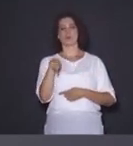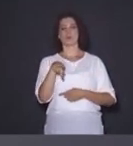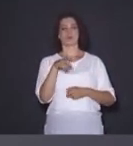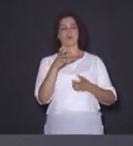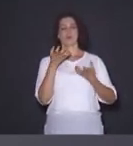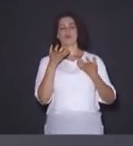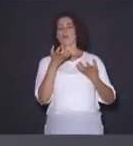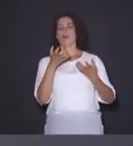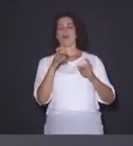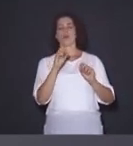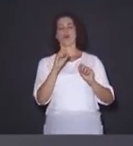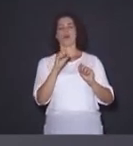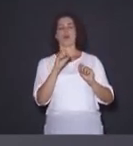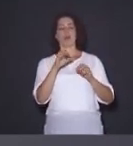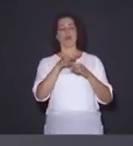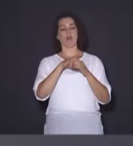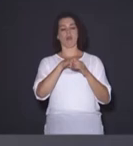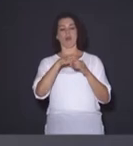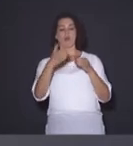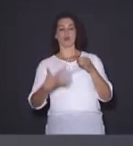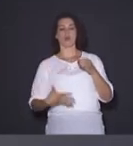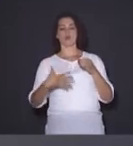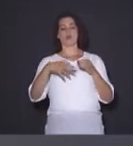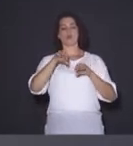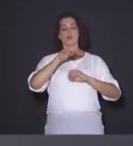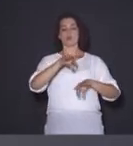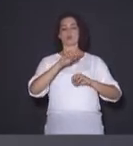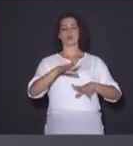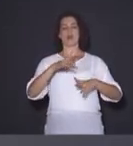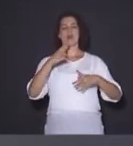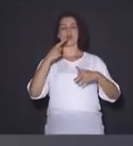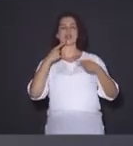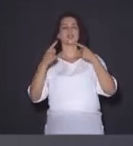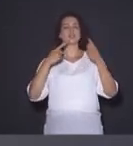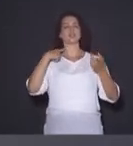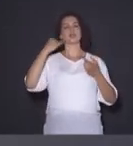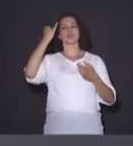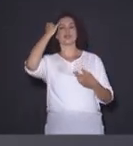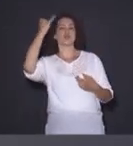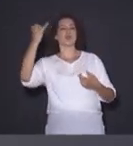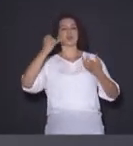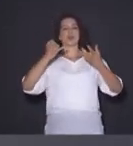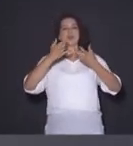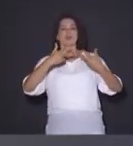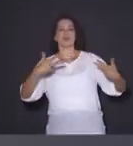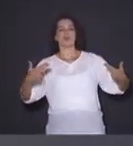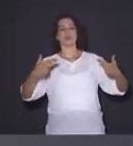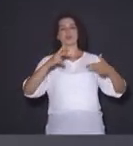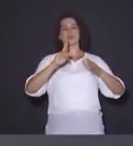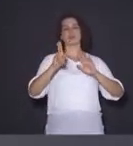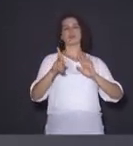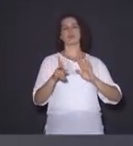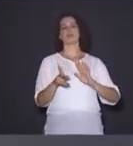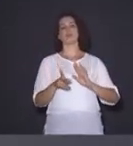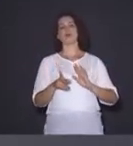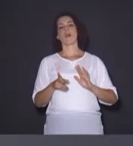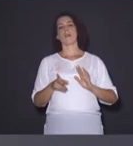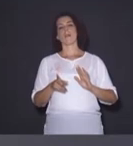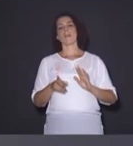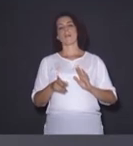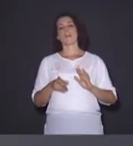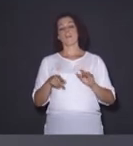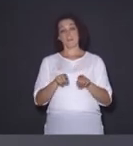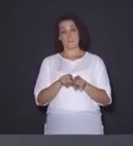conteúdo não é que seja ideológico que seja crítico que não seja né é absolutamente do status quo né